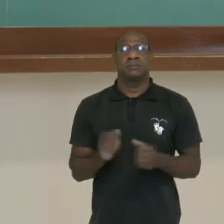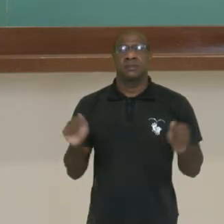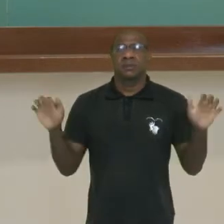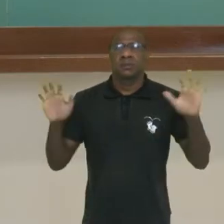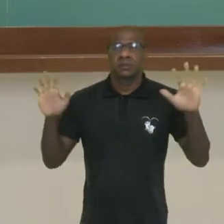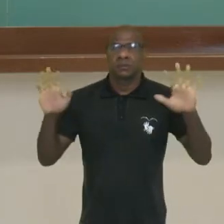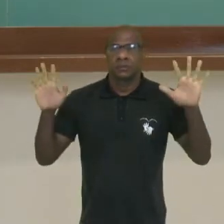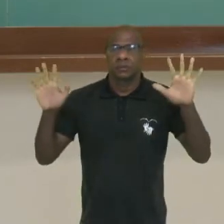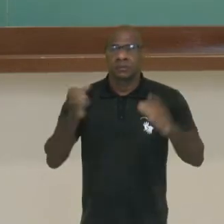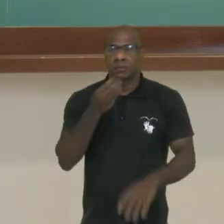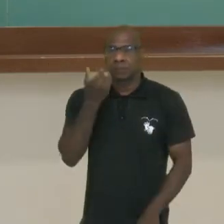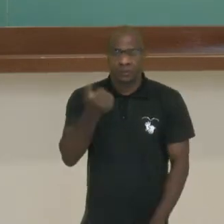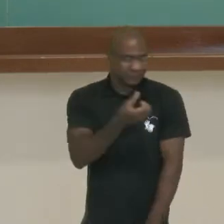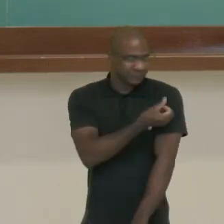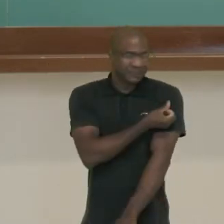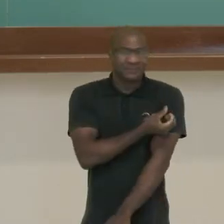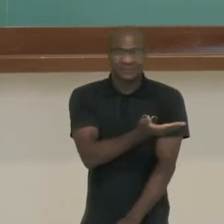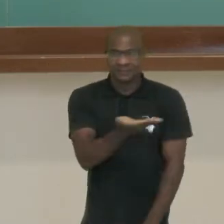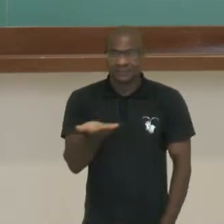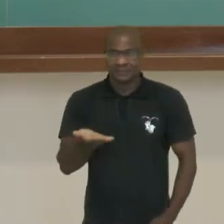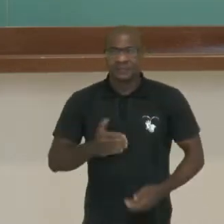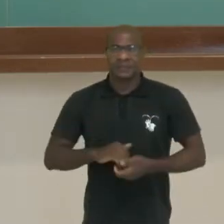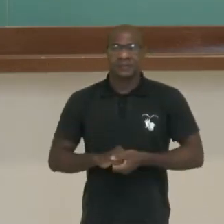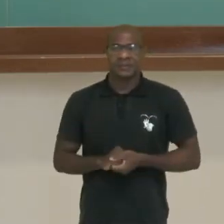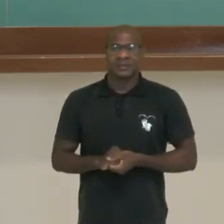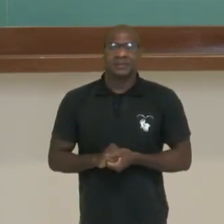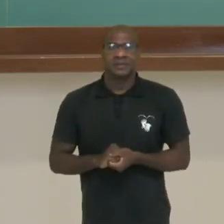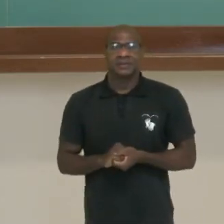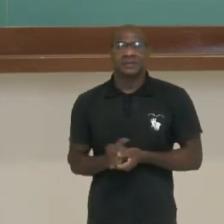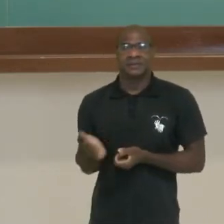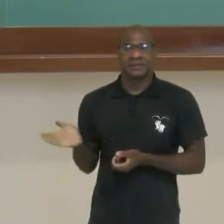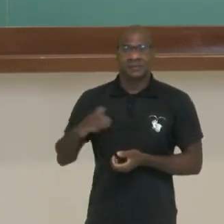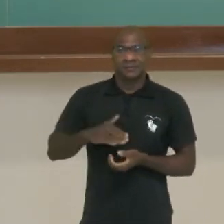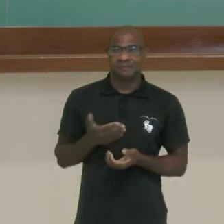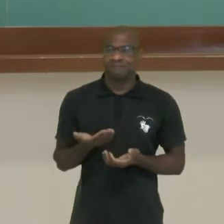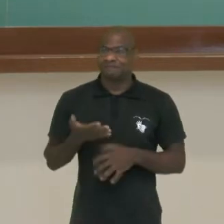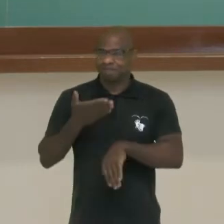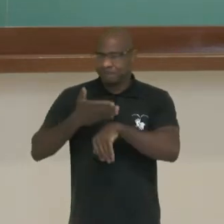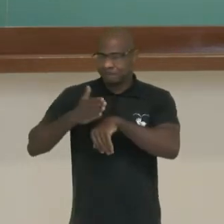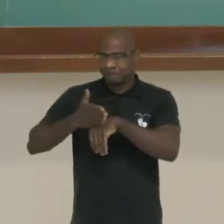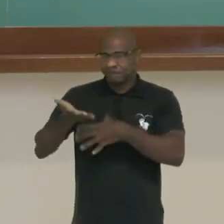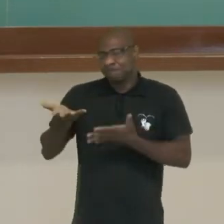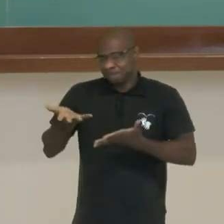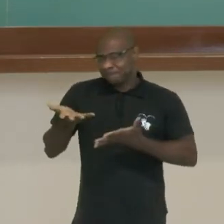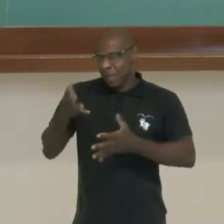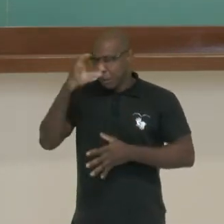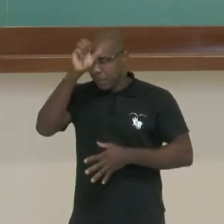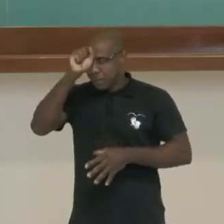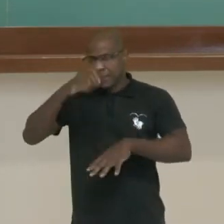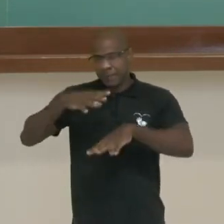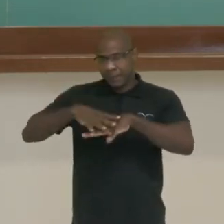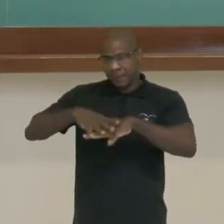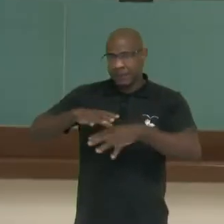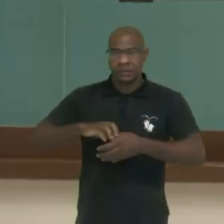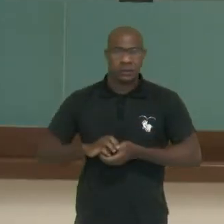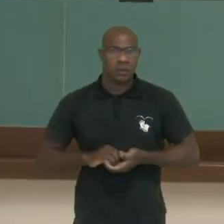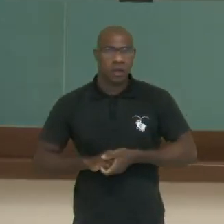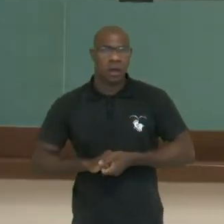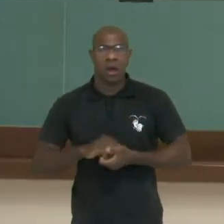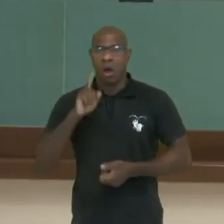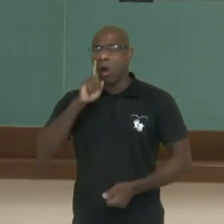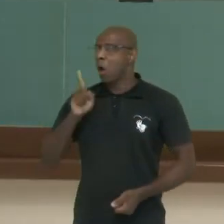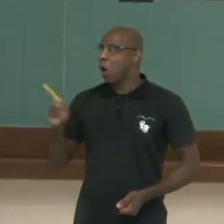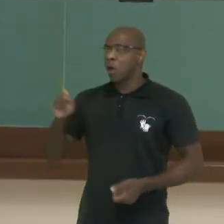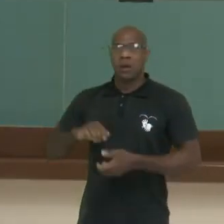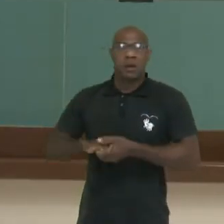galerinha do sexto ano, tudo bem com vocês? Vamos lá estudar um pouquinho de matemática? Então bora lá! Olha só, né?